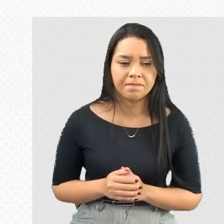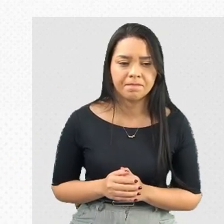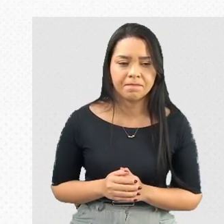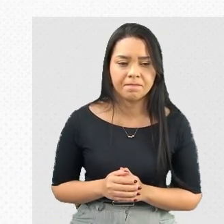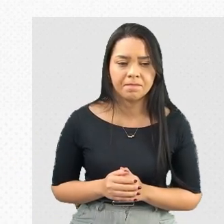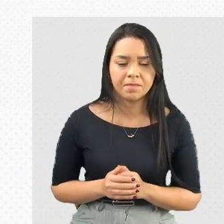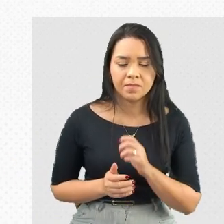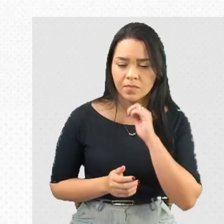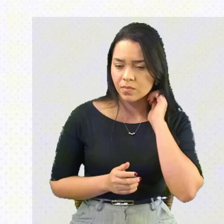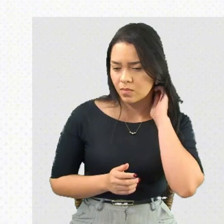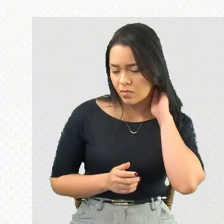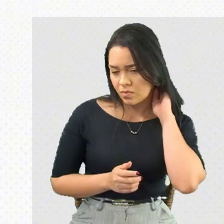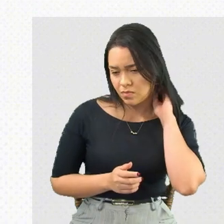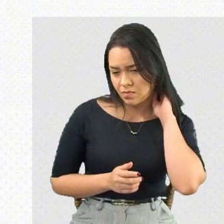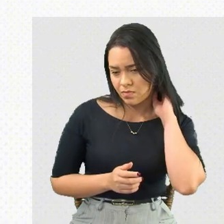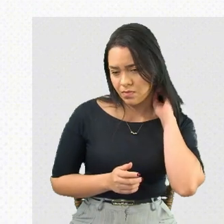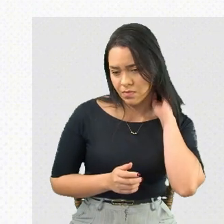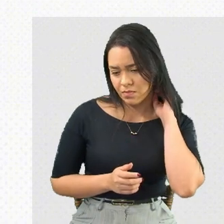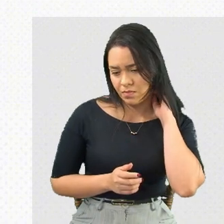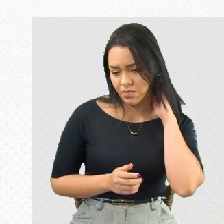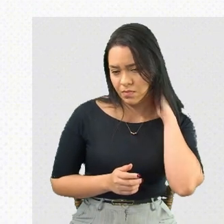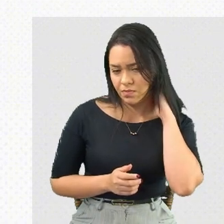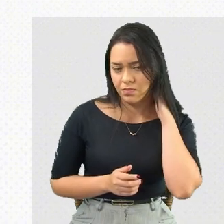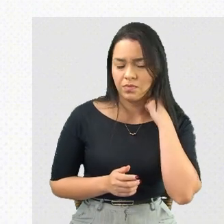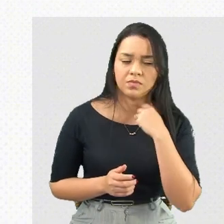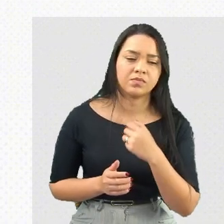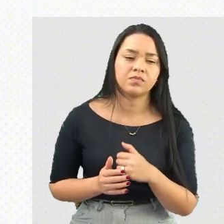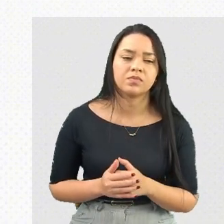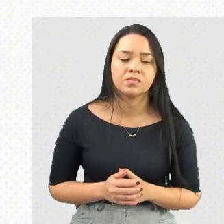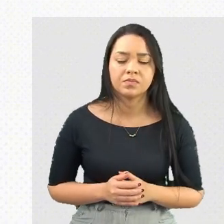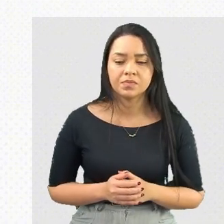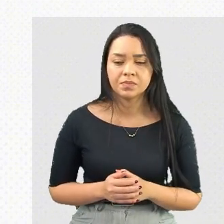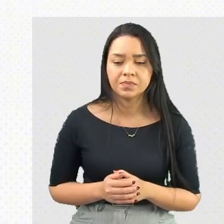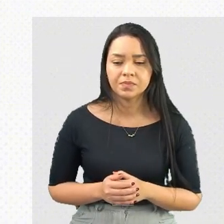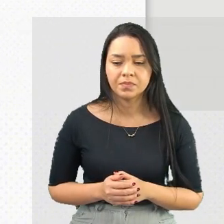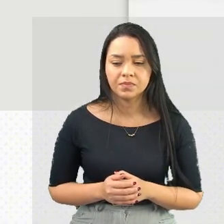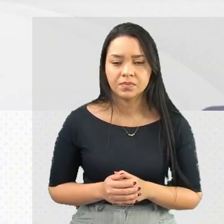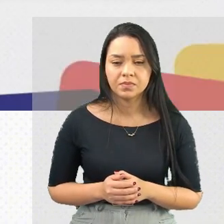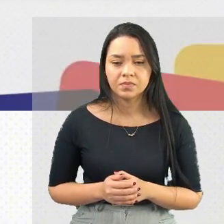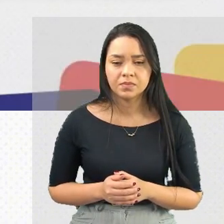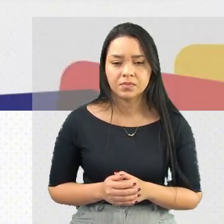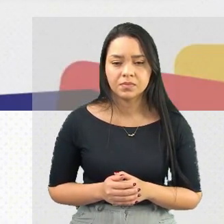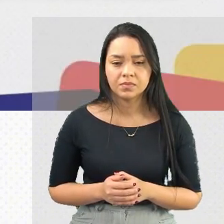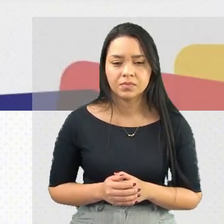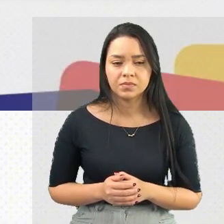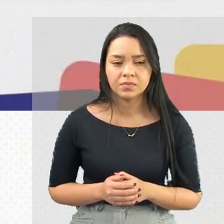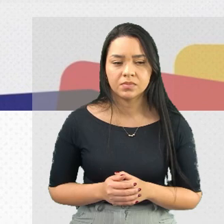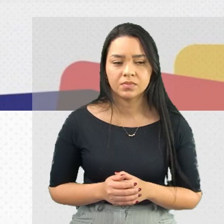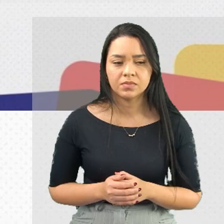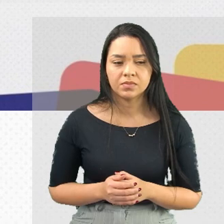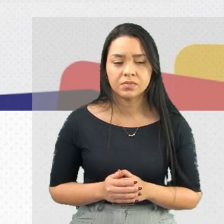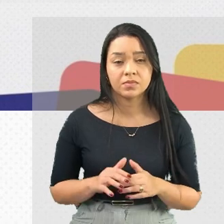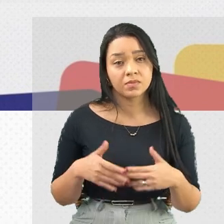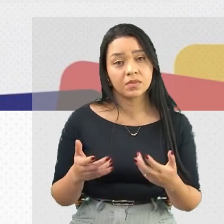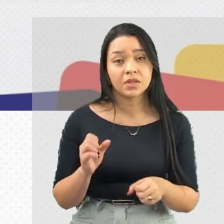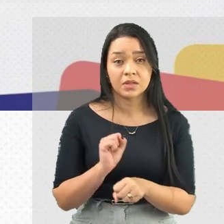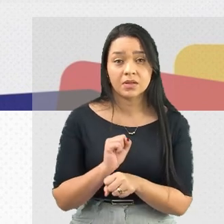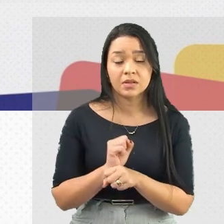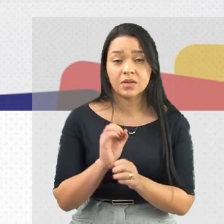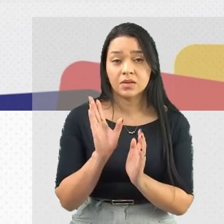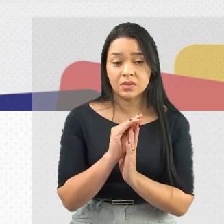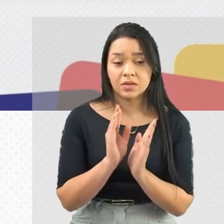as populações mais vulneráveis, como no caso dos migrantes. Bom, espero